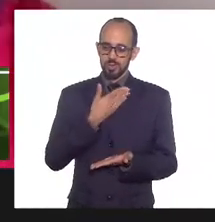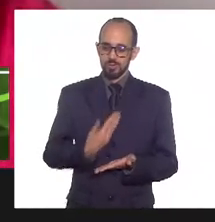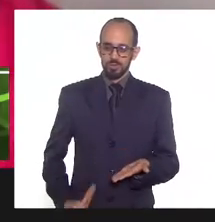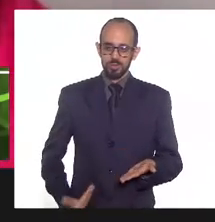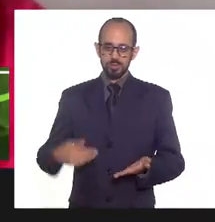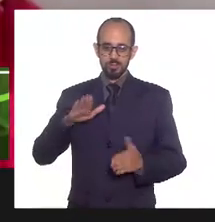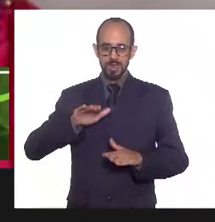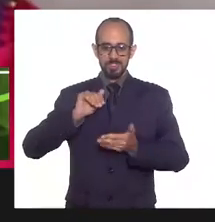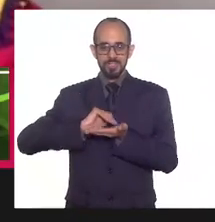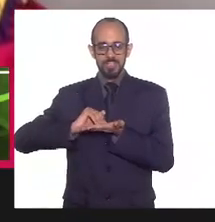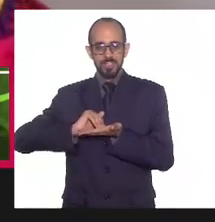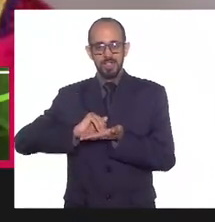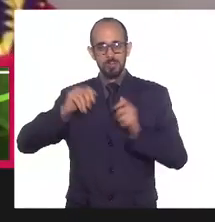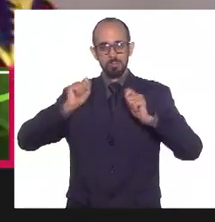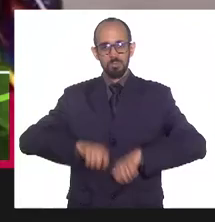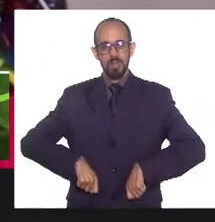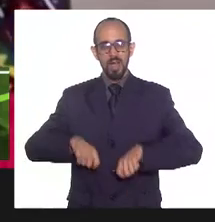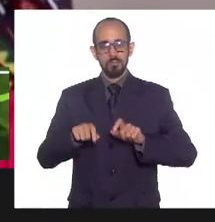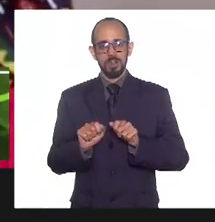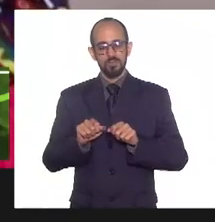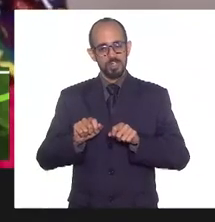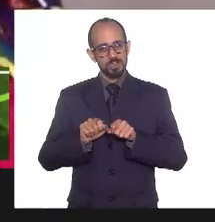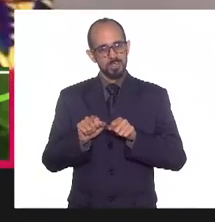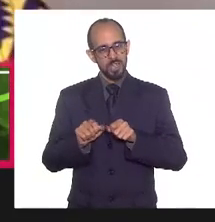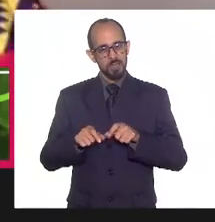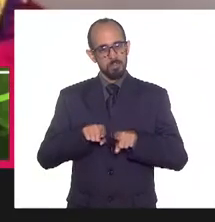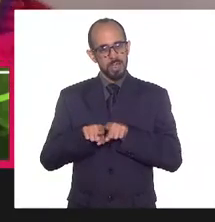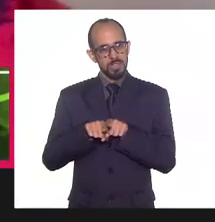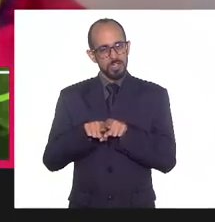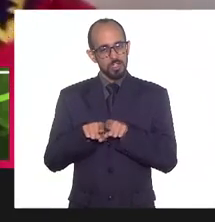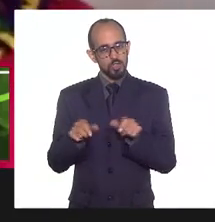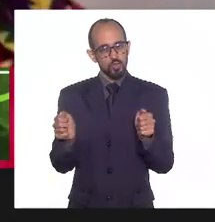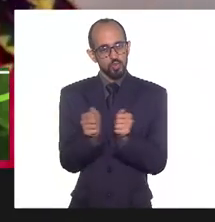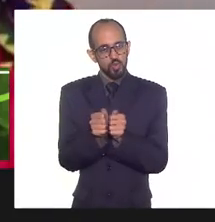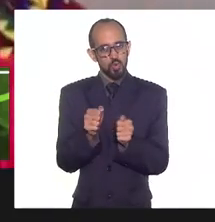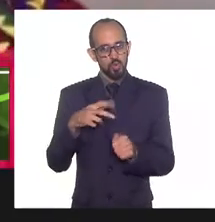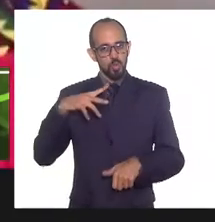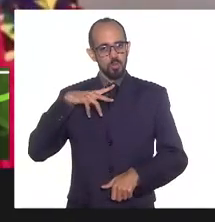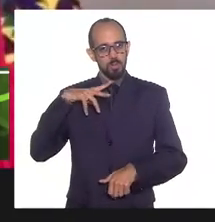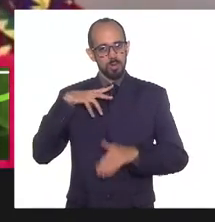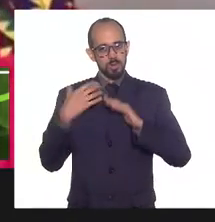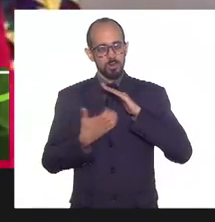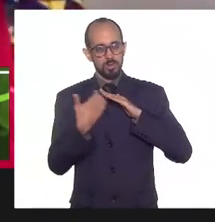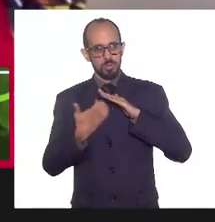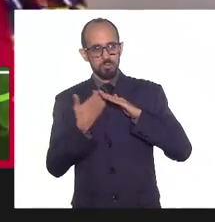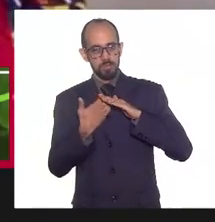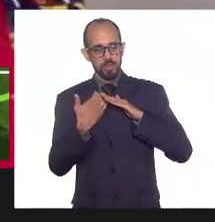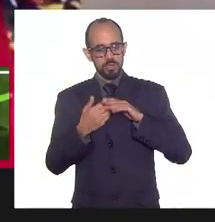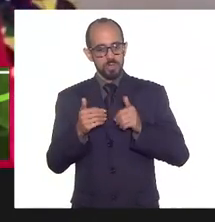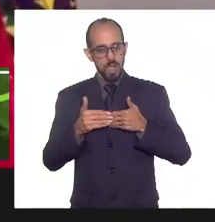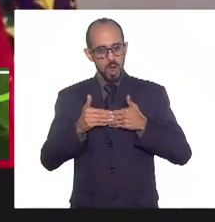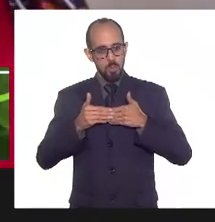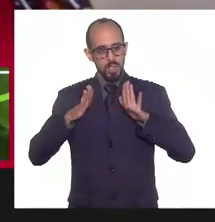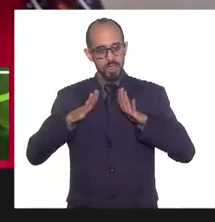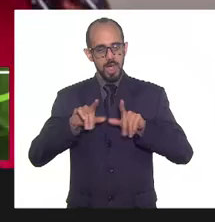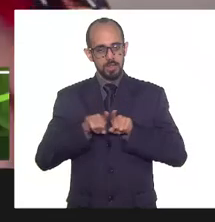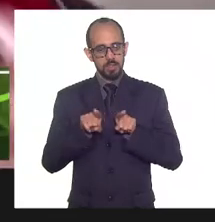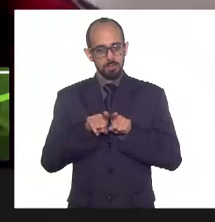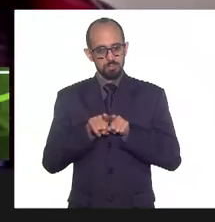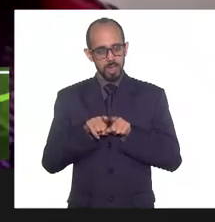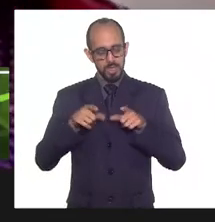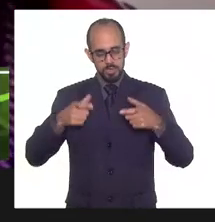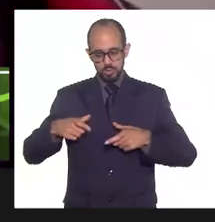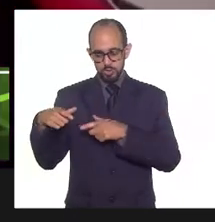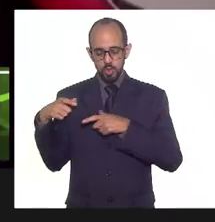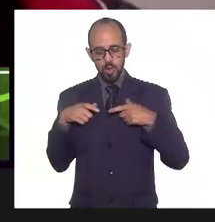também pode fazer diversas parcerias com a iniciativa privada e ampliar também a abertura desses espaços porque quando